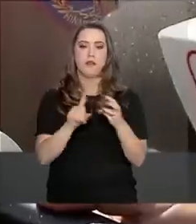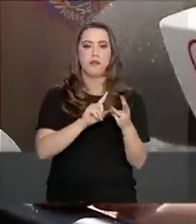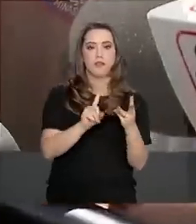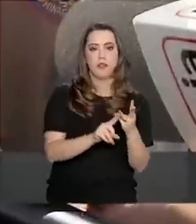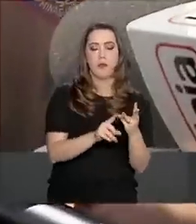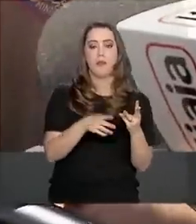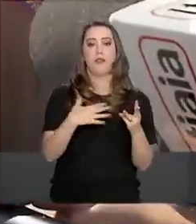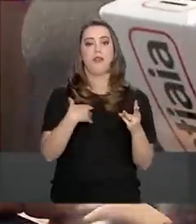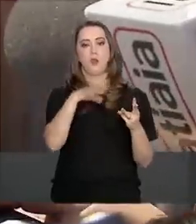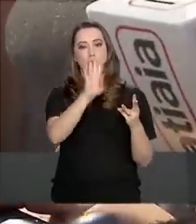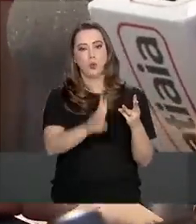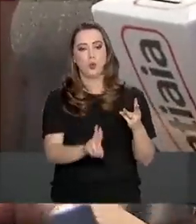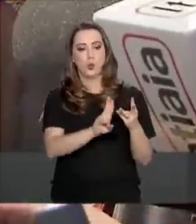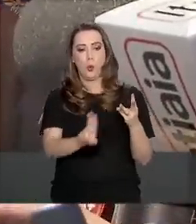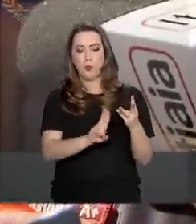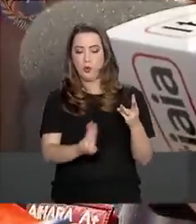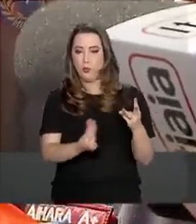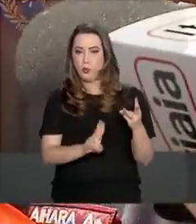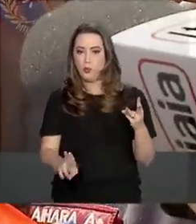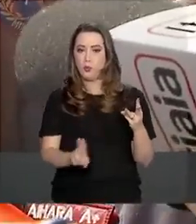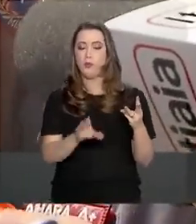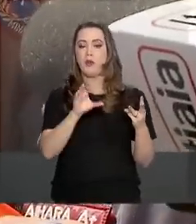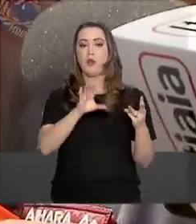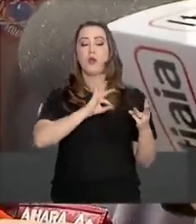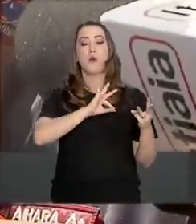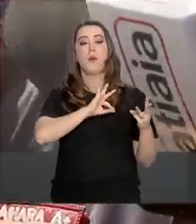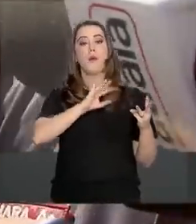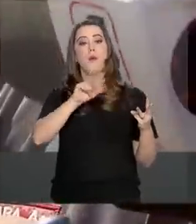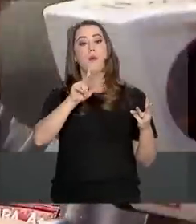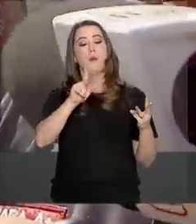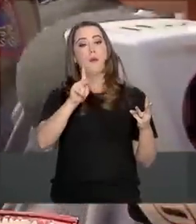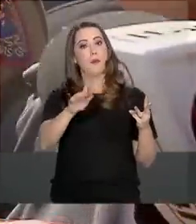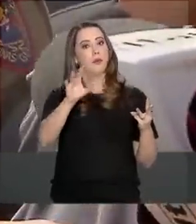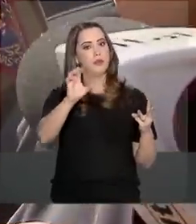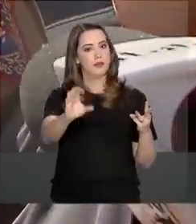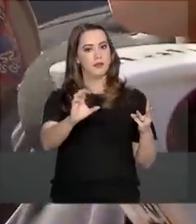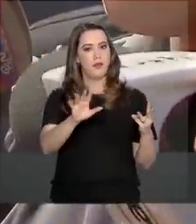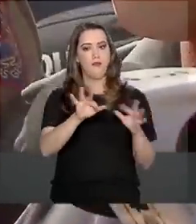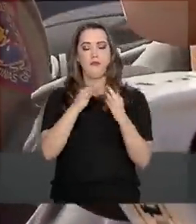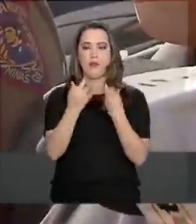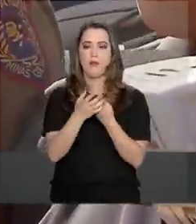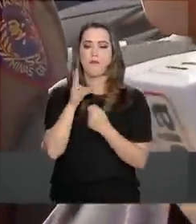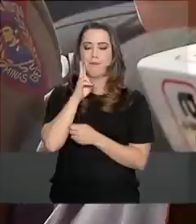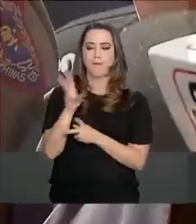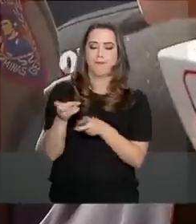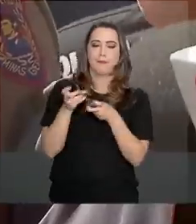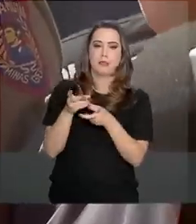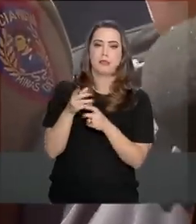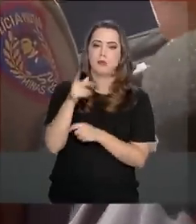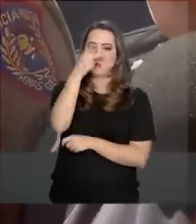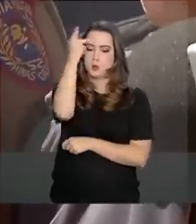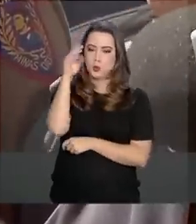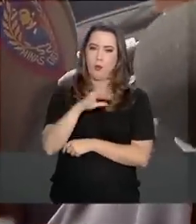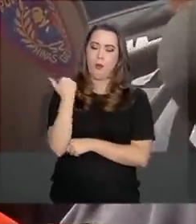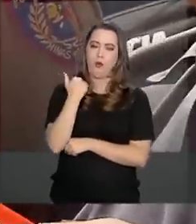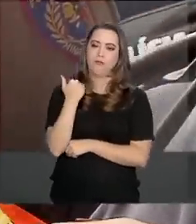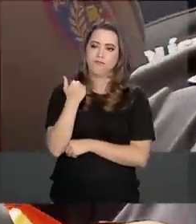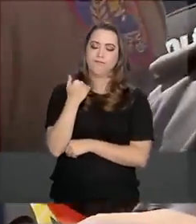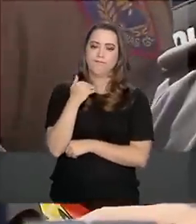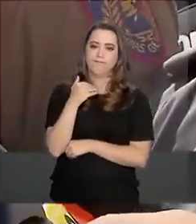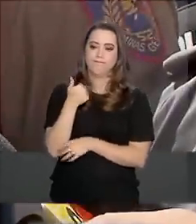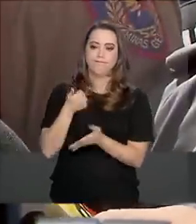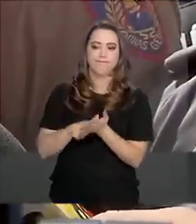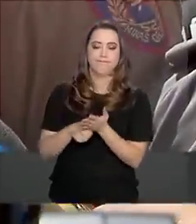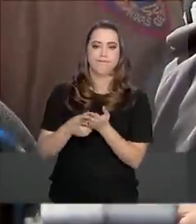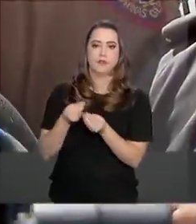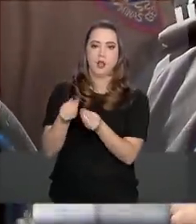a lista que está na Cadepol da Polícia Civil, quando essas famílias vão identificar corpos, elas também